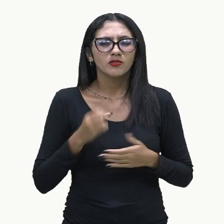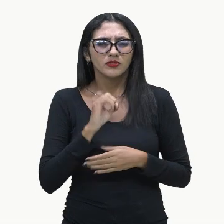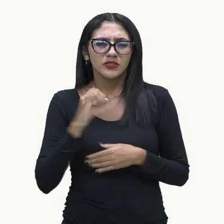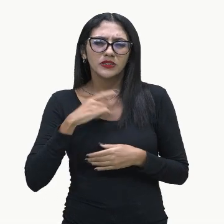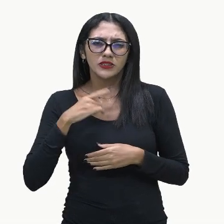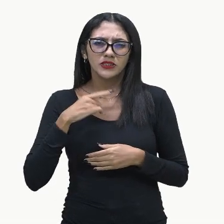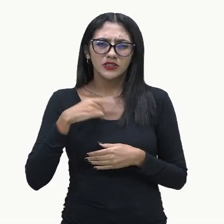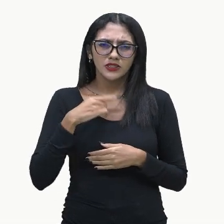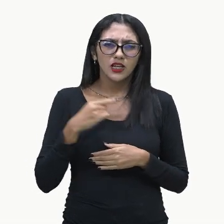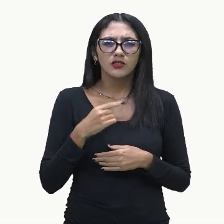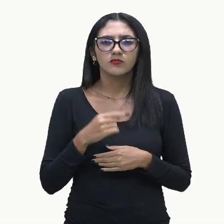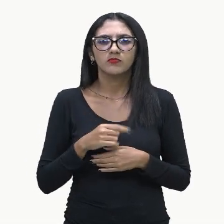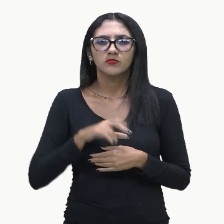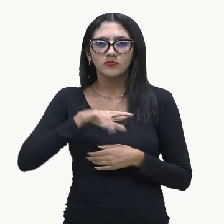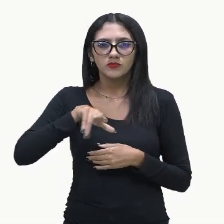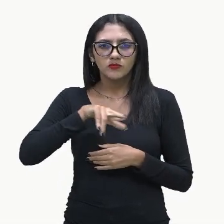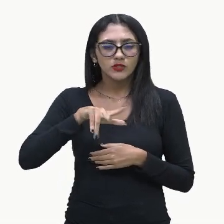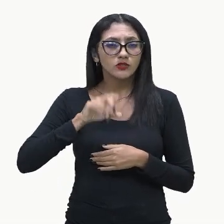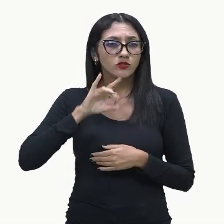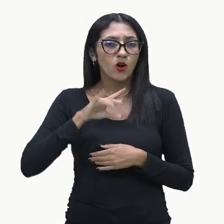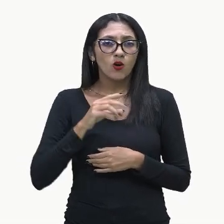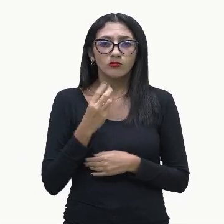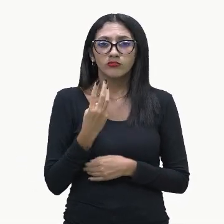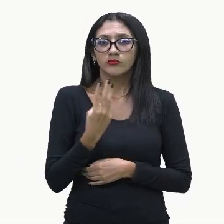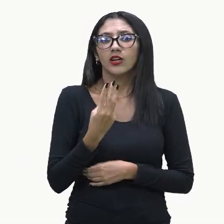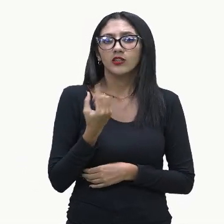outra, sobra quem? O 3.